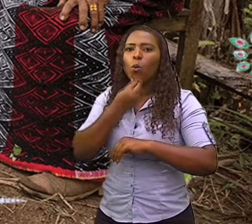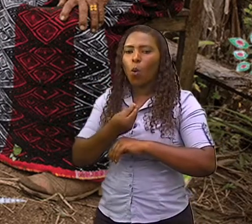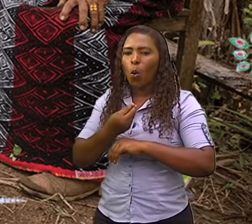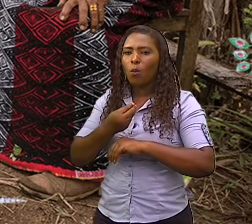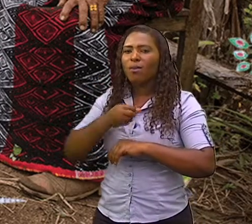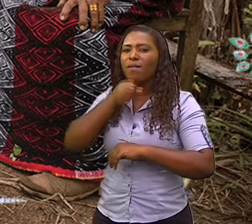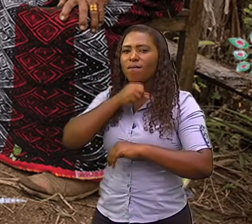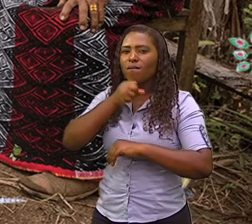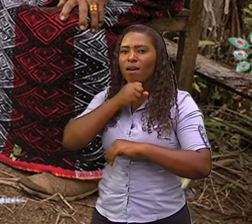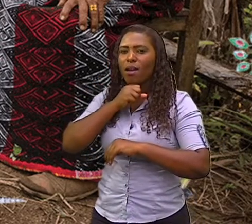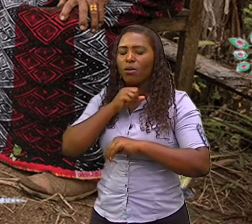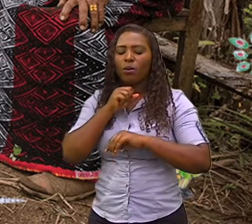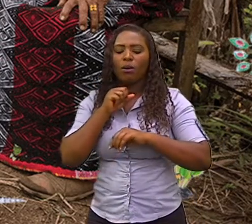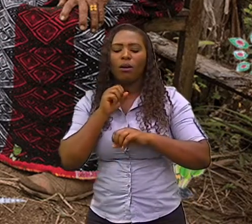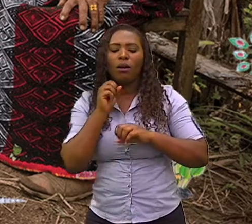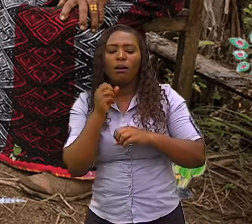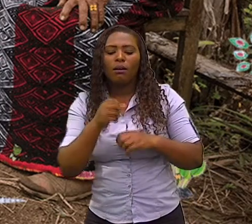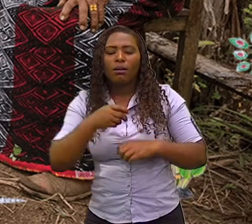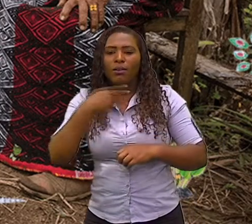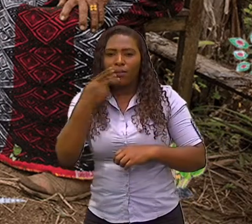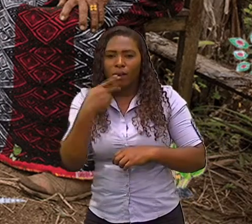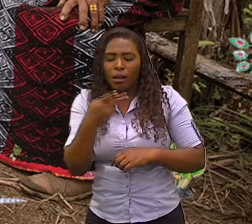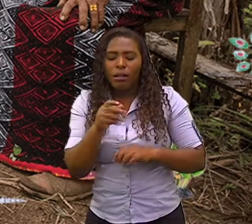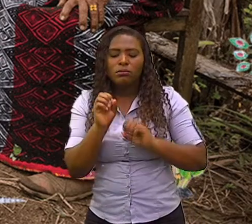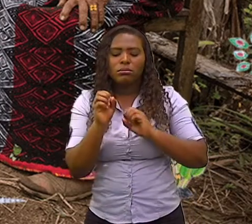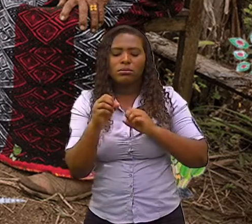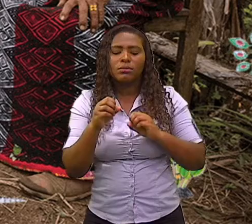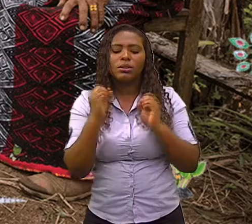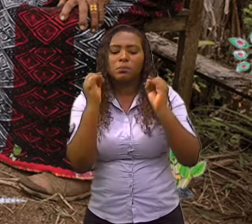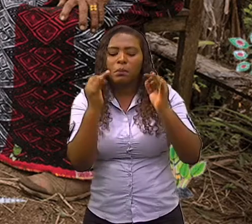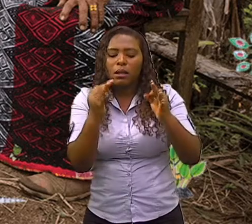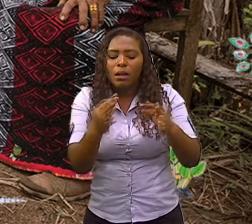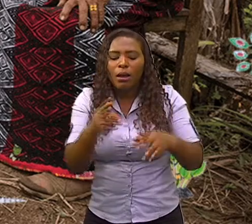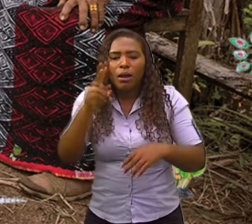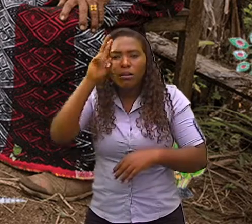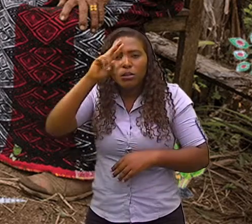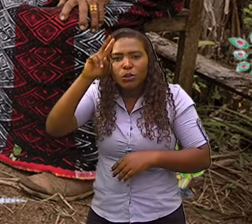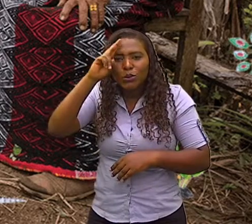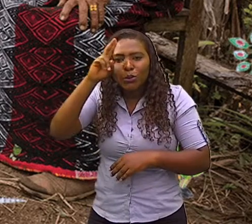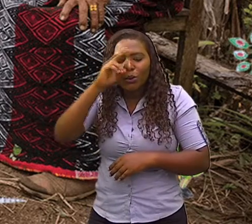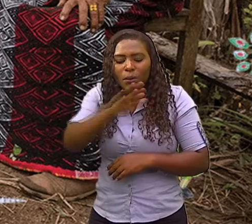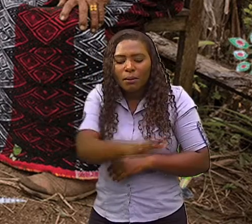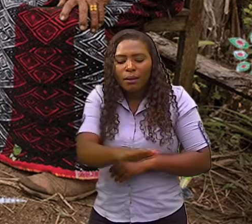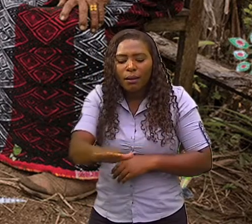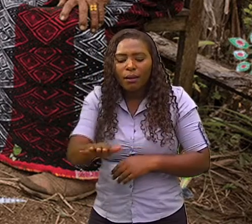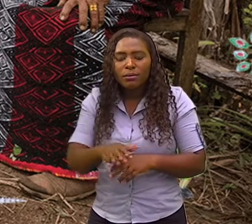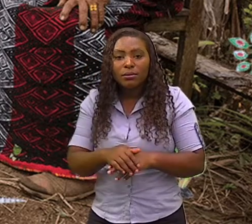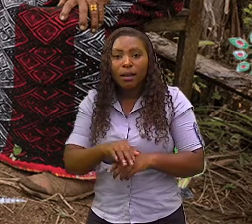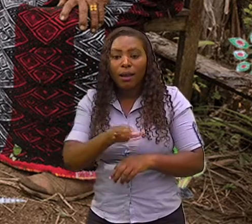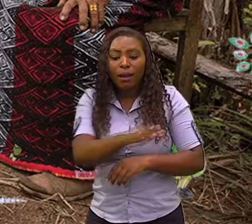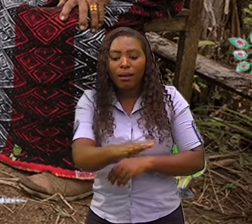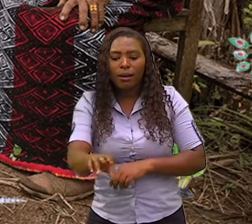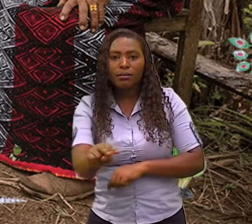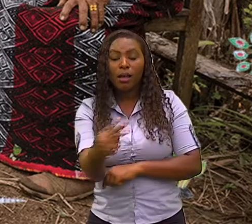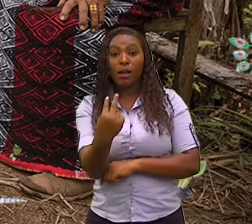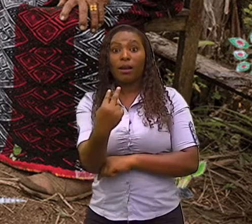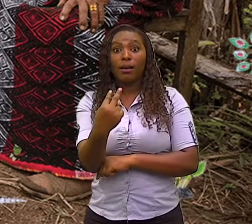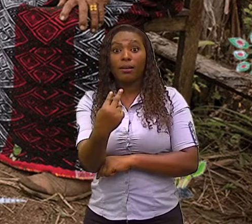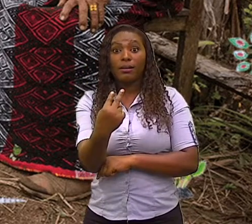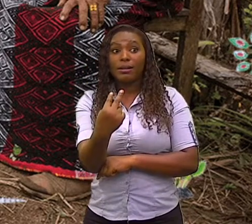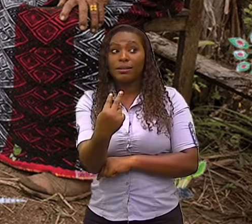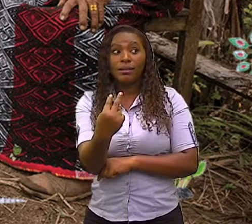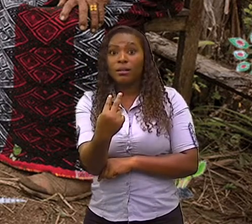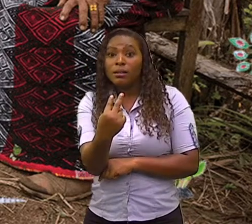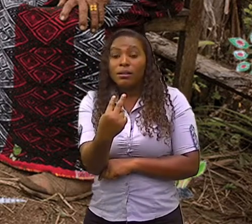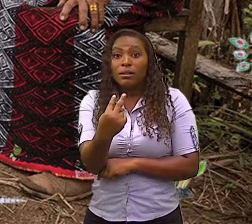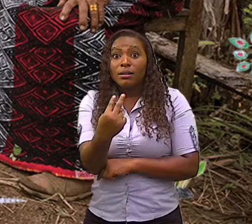mais velha, de um ancião, para a criança, ao olhar atento dessa criança. Essa é uma forma moderna de